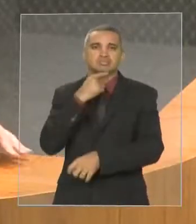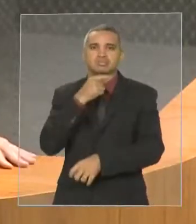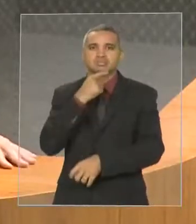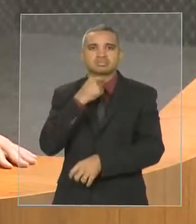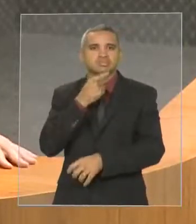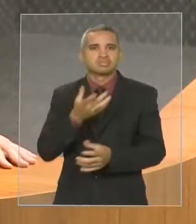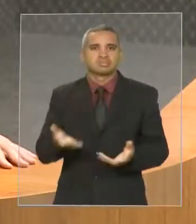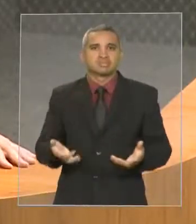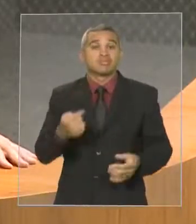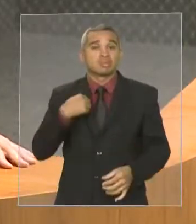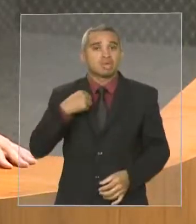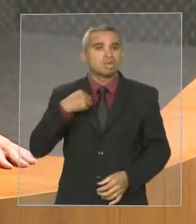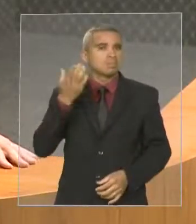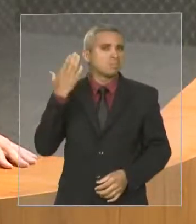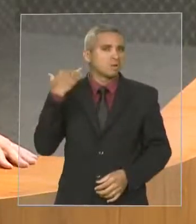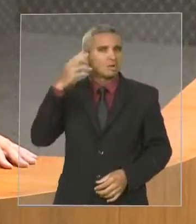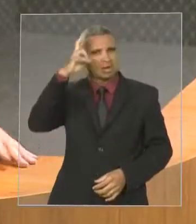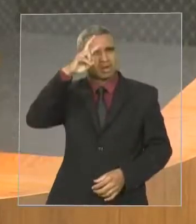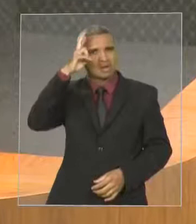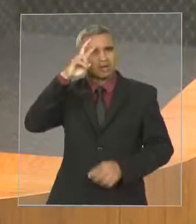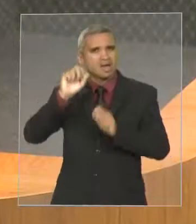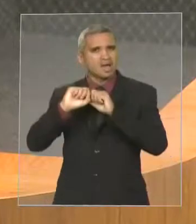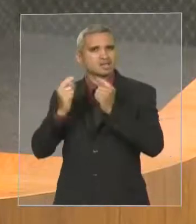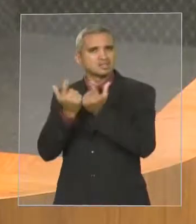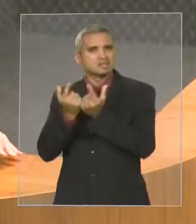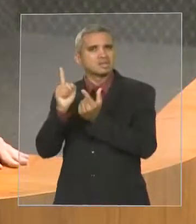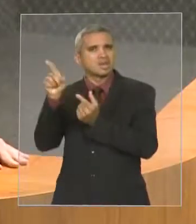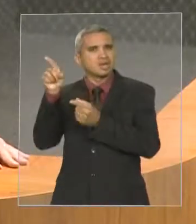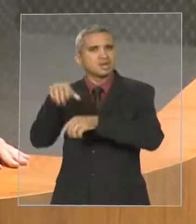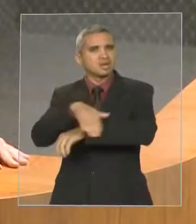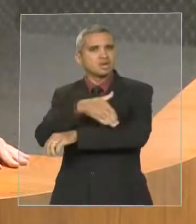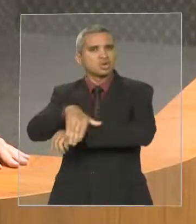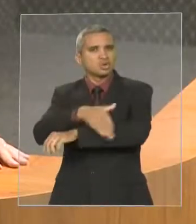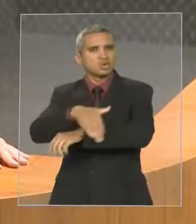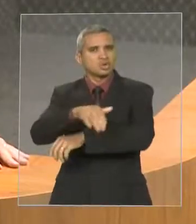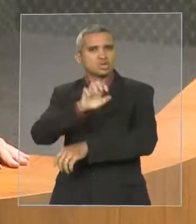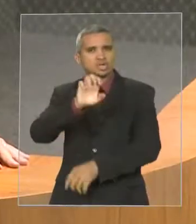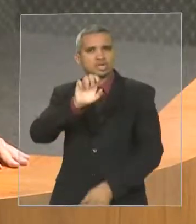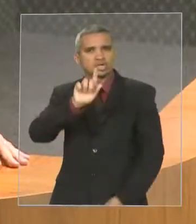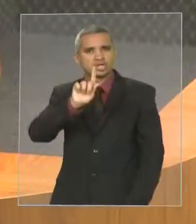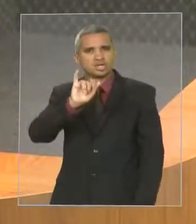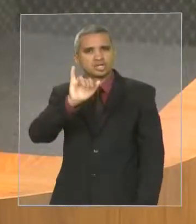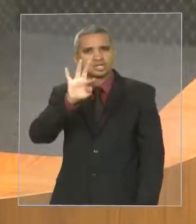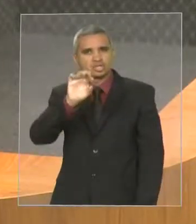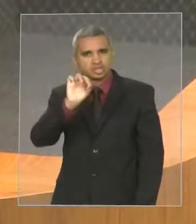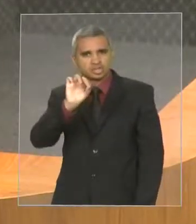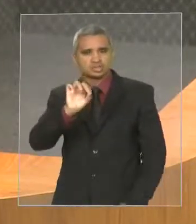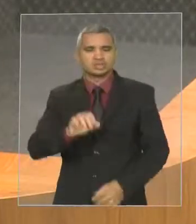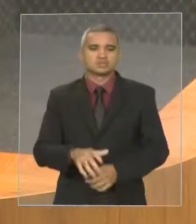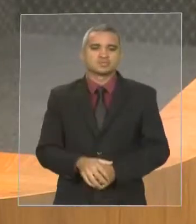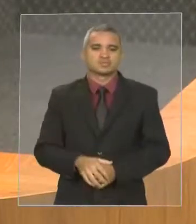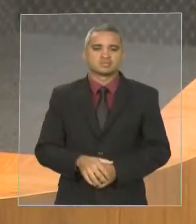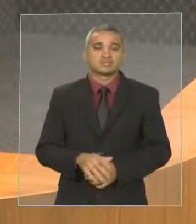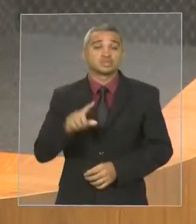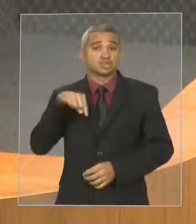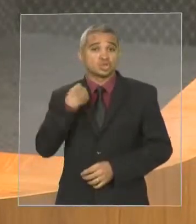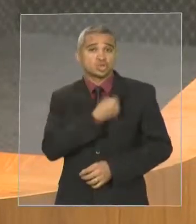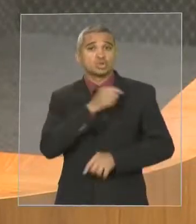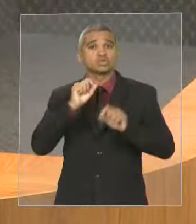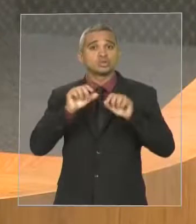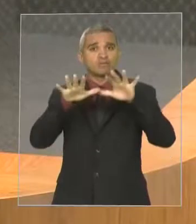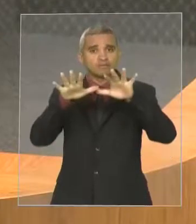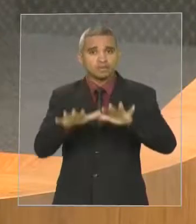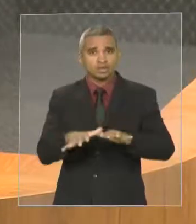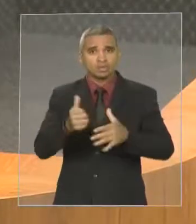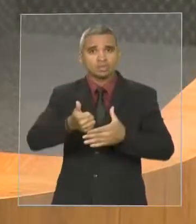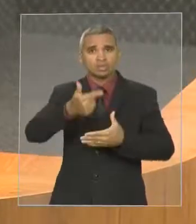Excelência foi um brioso combatente, que não queriam que aquela audiência pública acontecesse, e nós almoçamos no plenário para que o plenário não